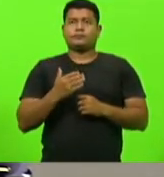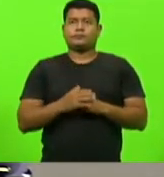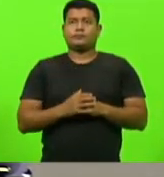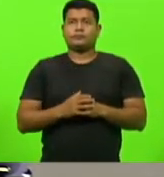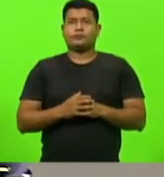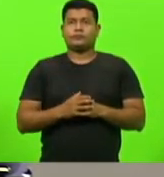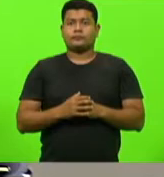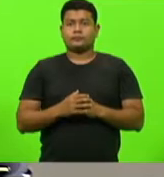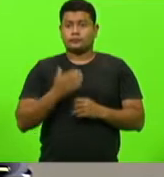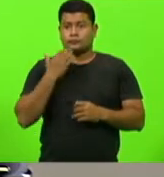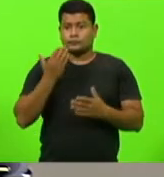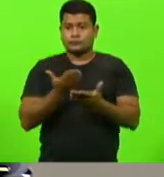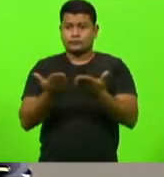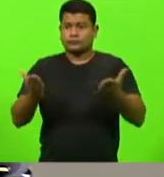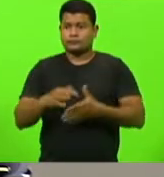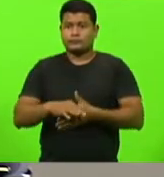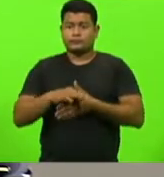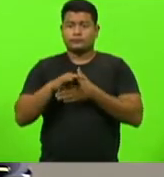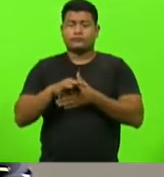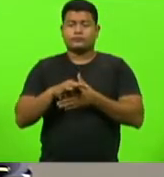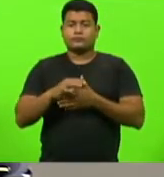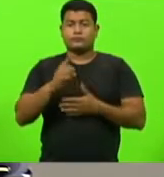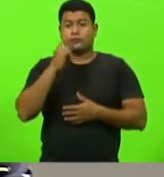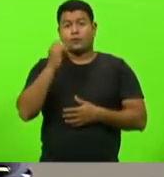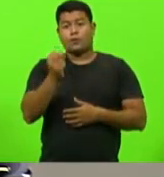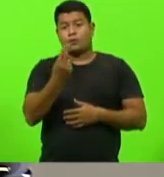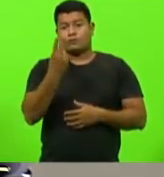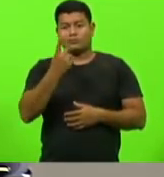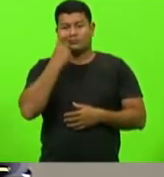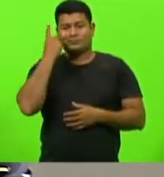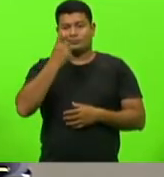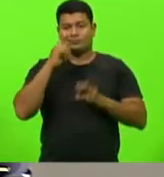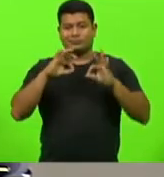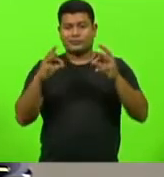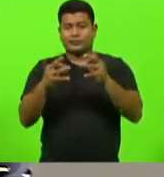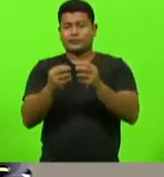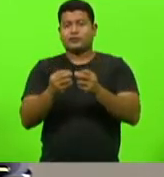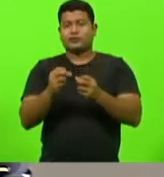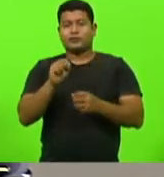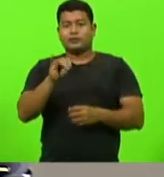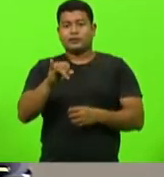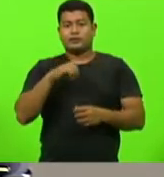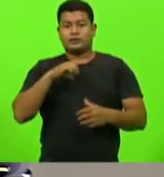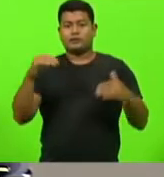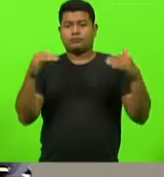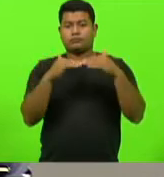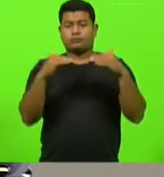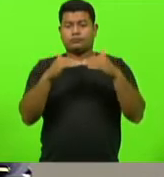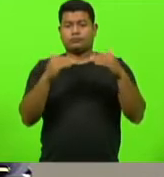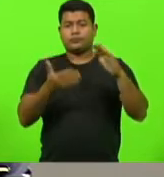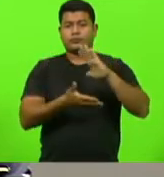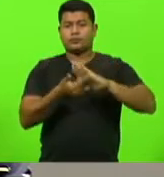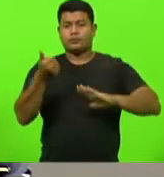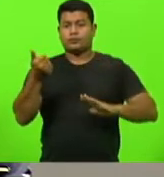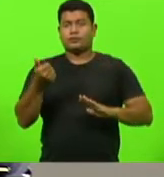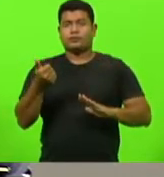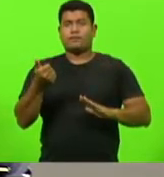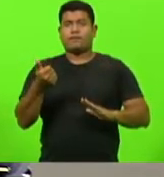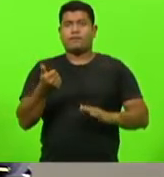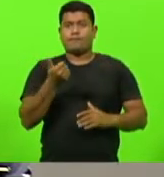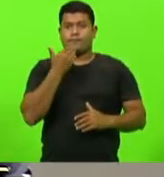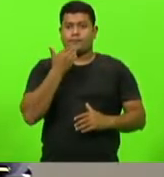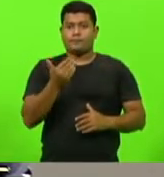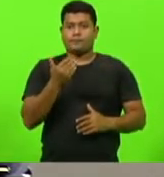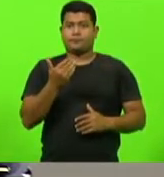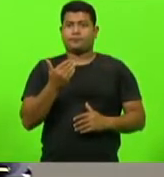pediria aos senhores deputados se há a concordância da retirada do requerimento